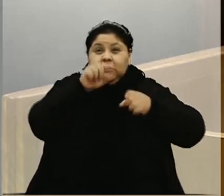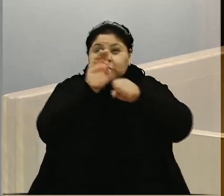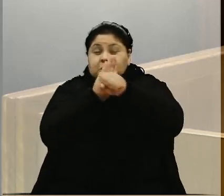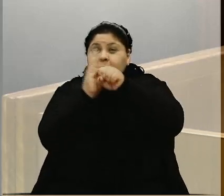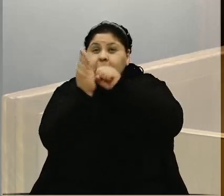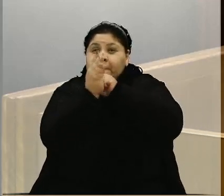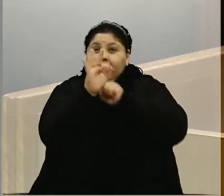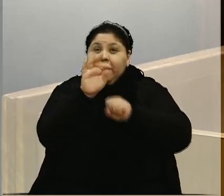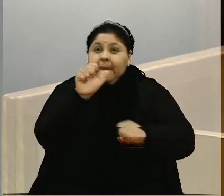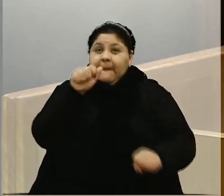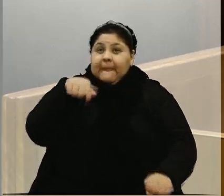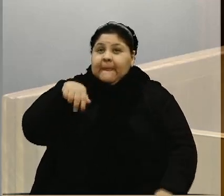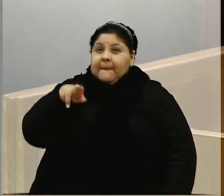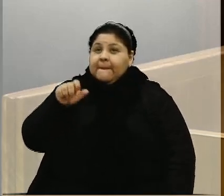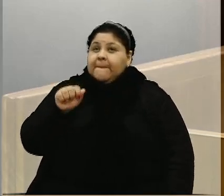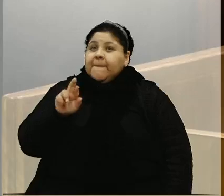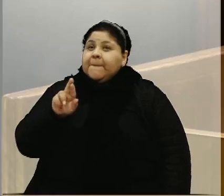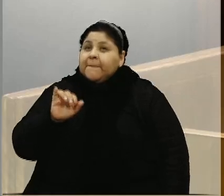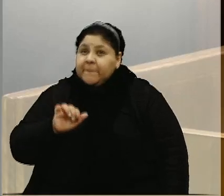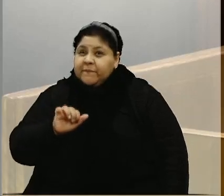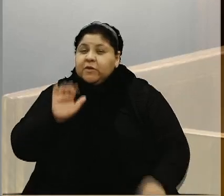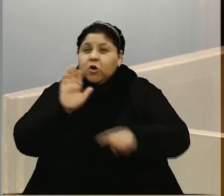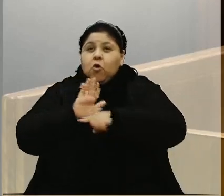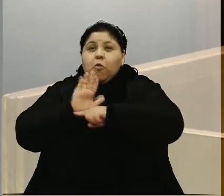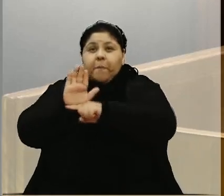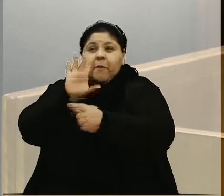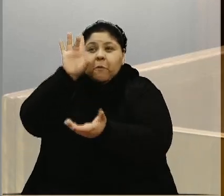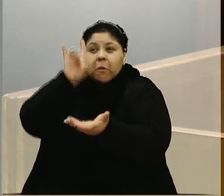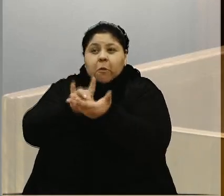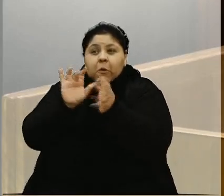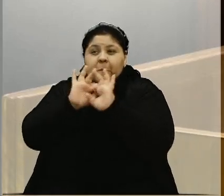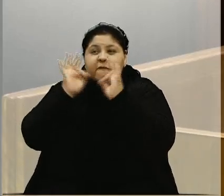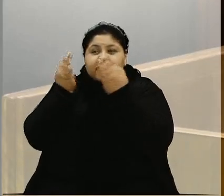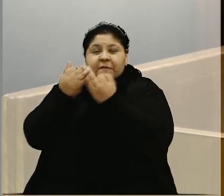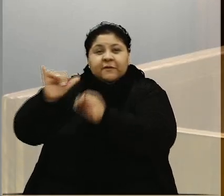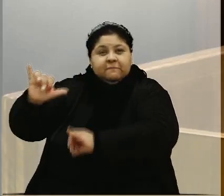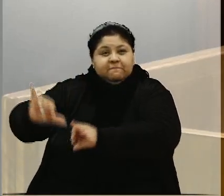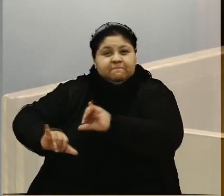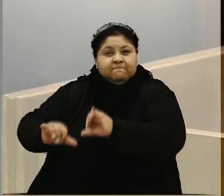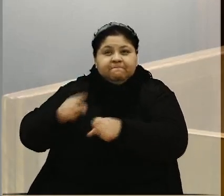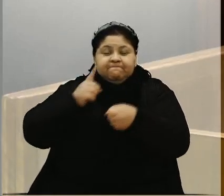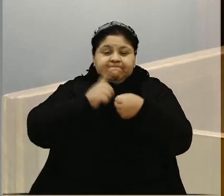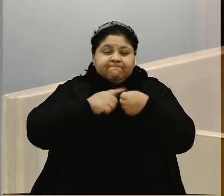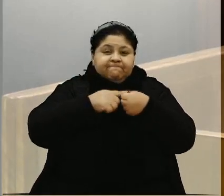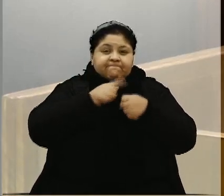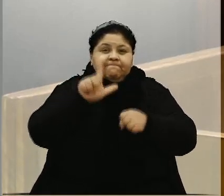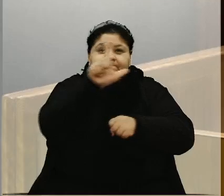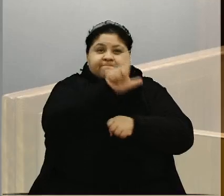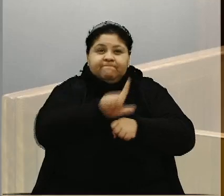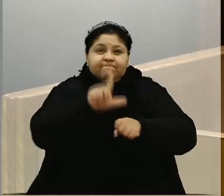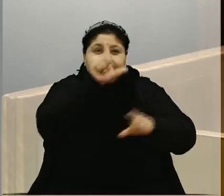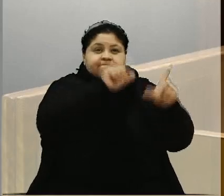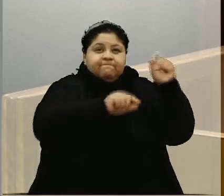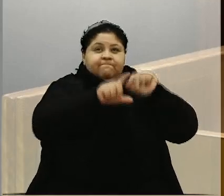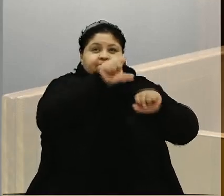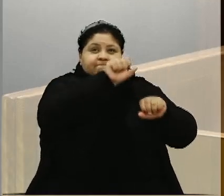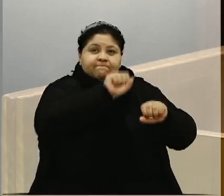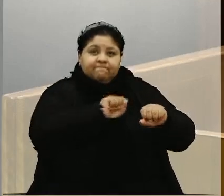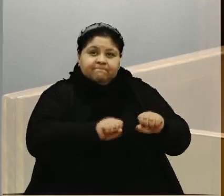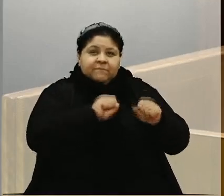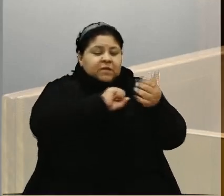Taquari uma assistência efetiva para as famílias que sofriam. Ali na cidade de Lajeado, Cruzeiro do Sul, Estrela, Morro do